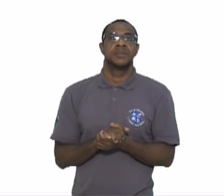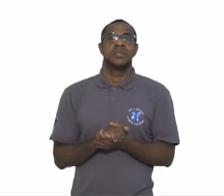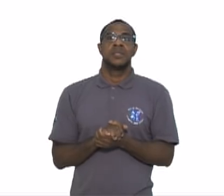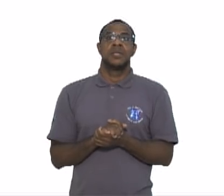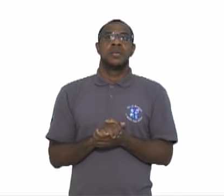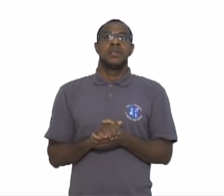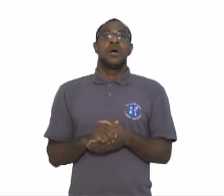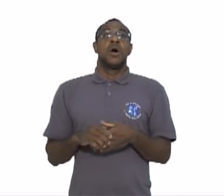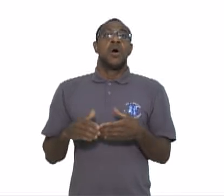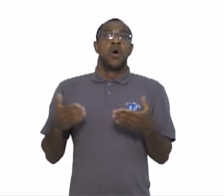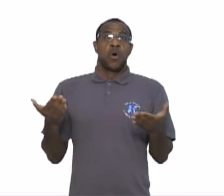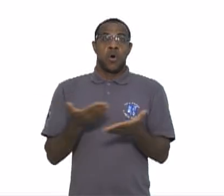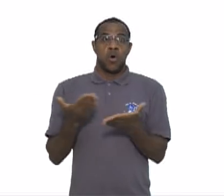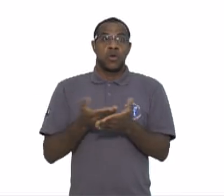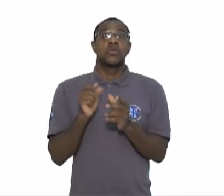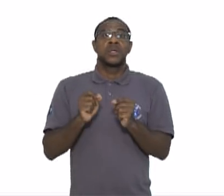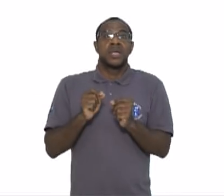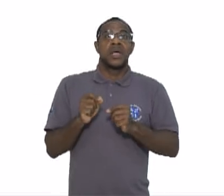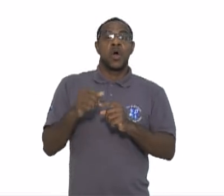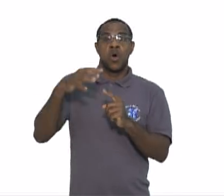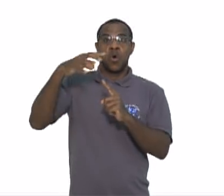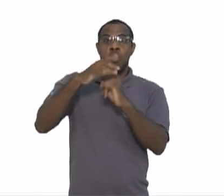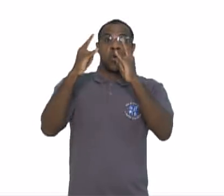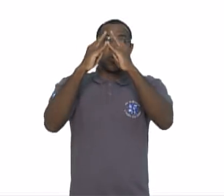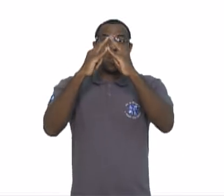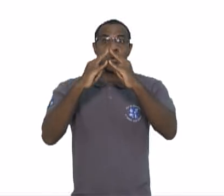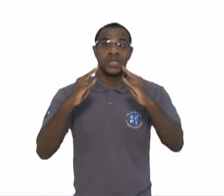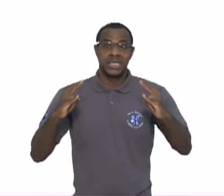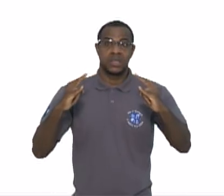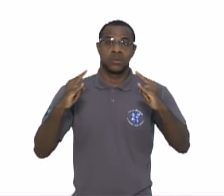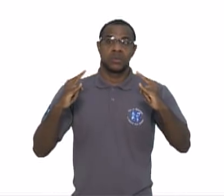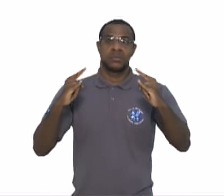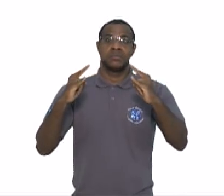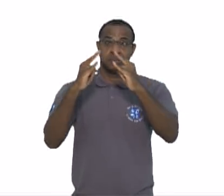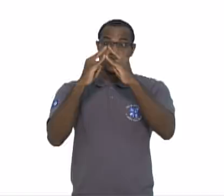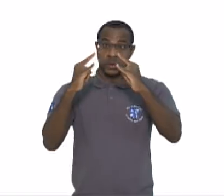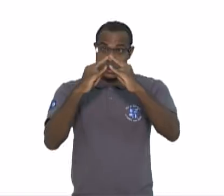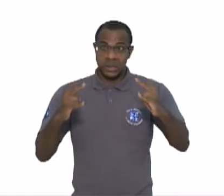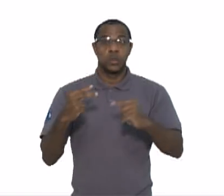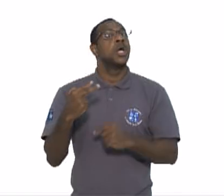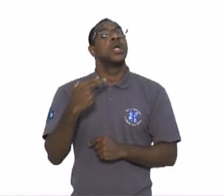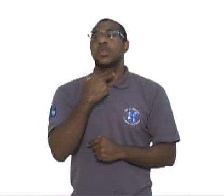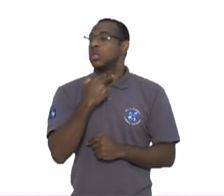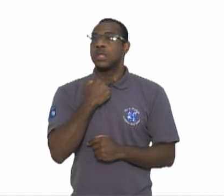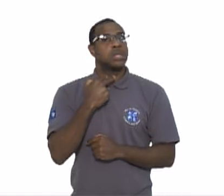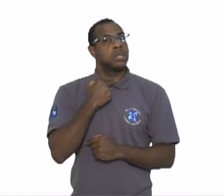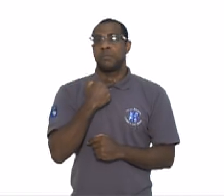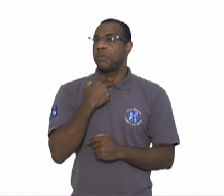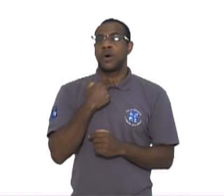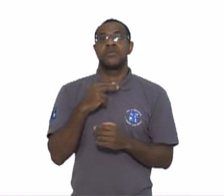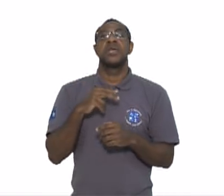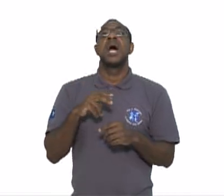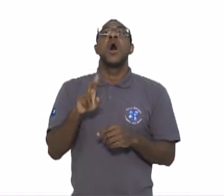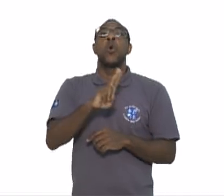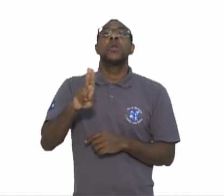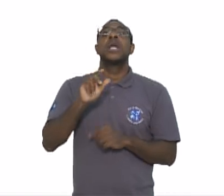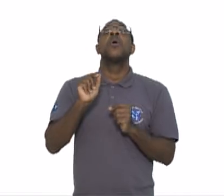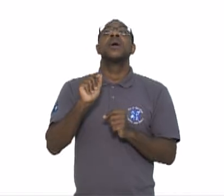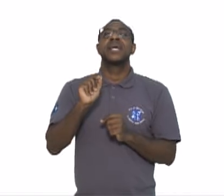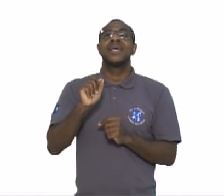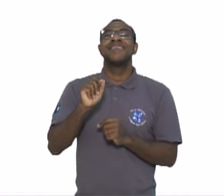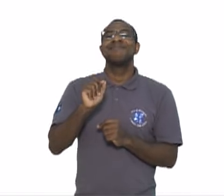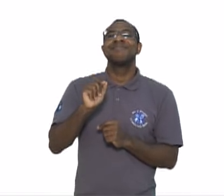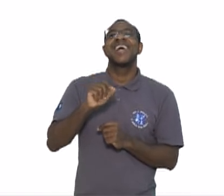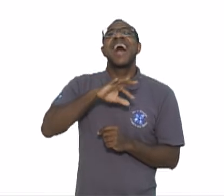Hoje a concepção do circo mudou. Não se pode mais utilizar animais em apresentações. O meio de transporte também foi alterado e